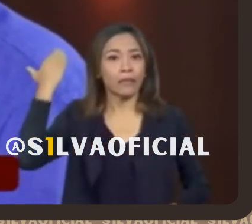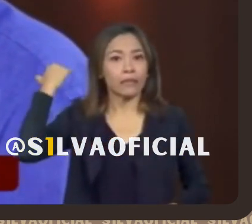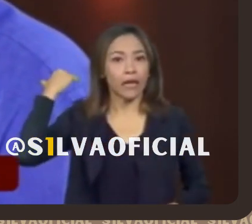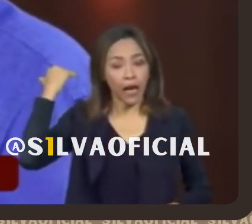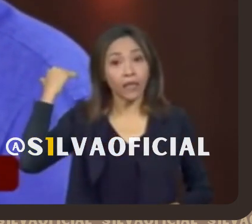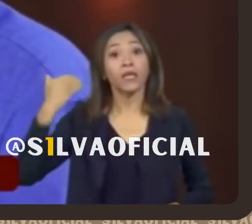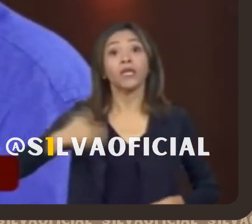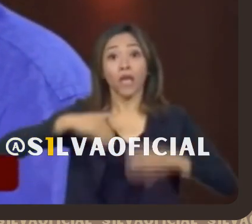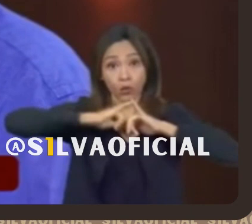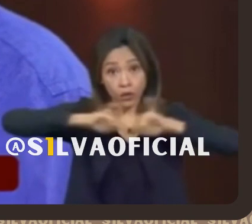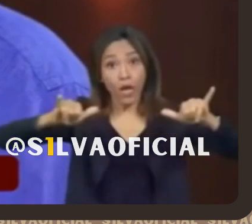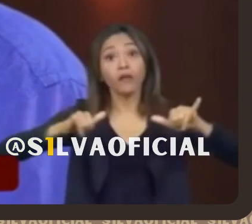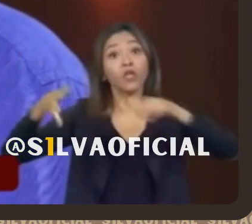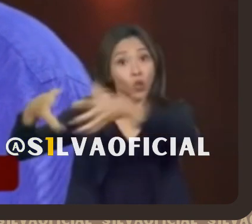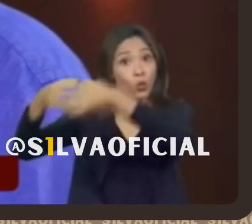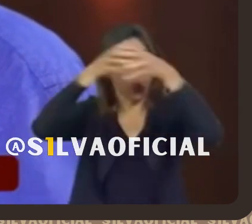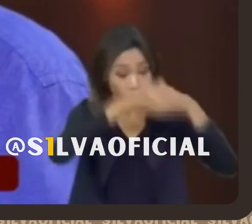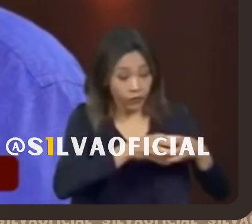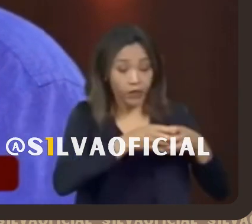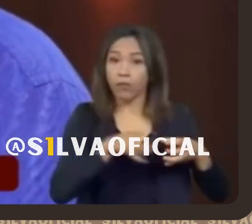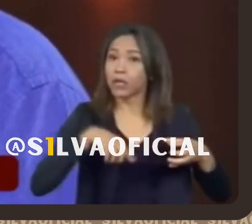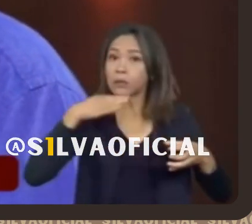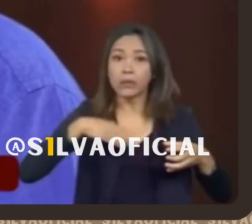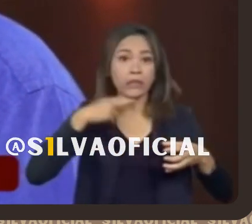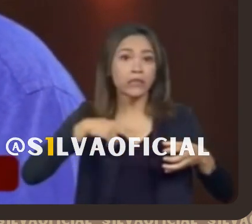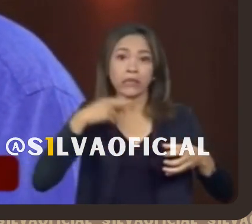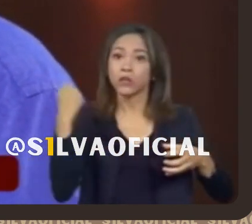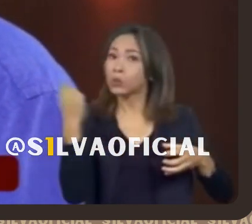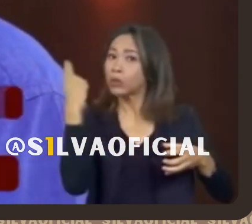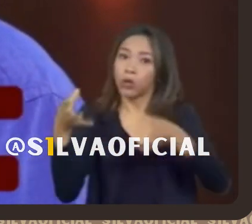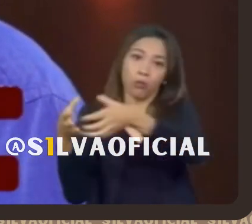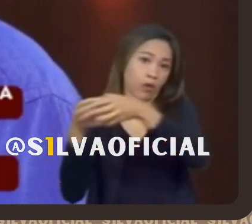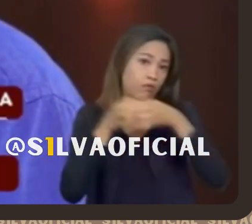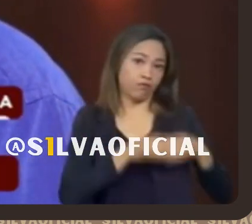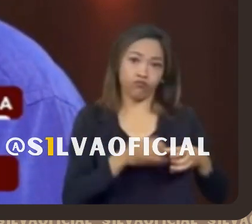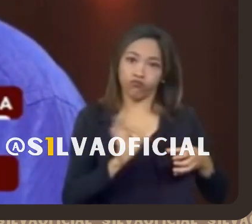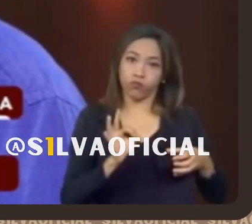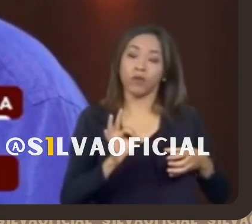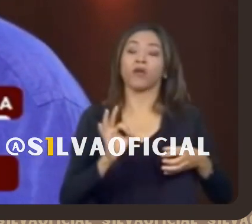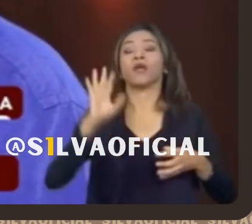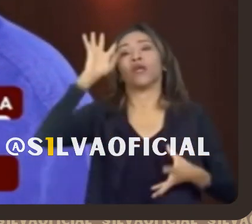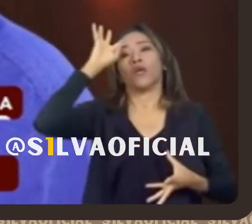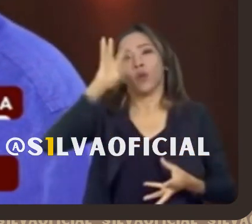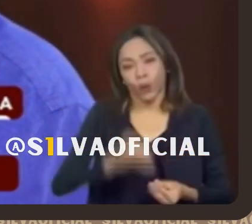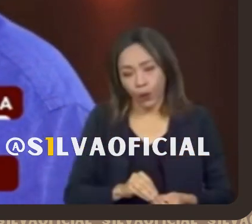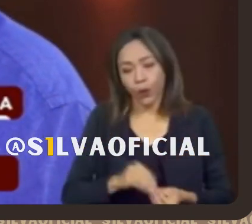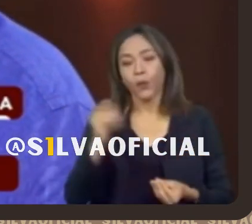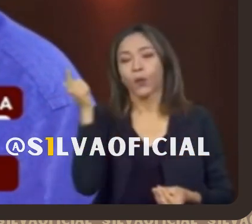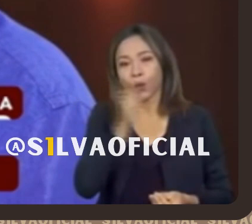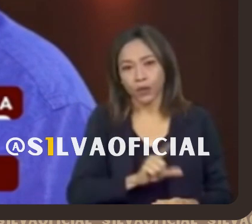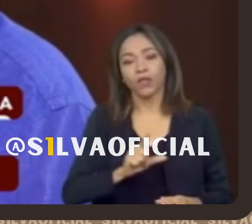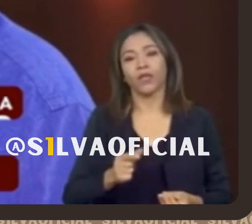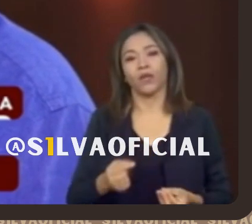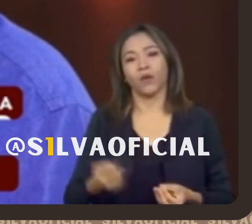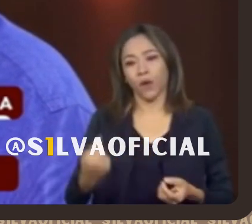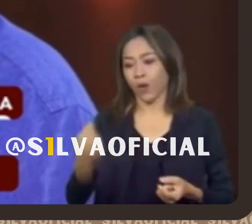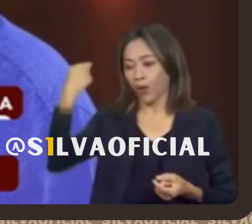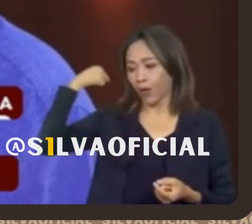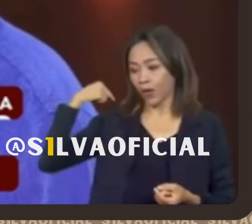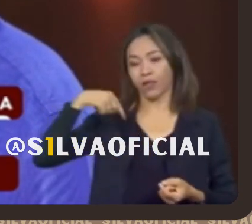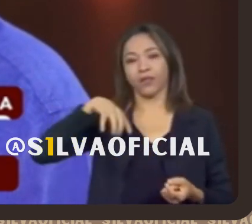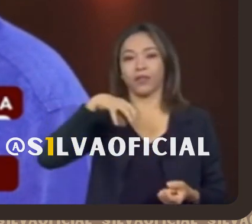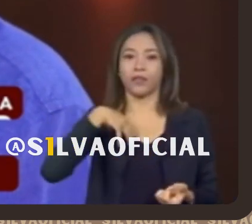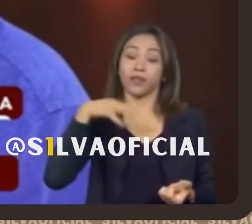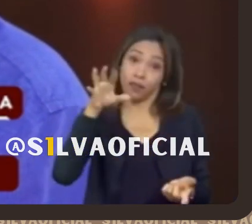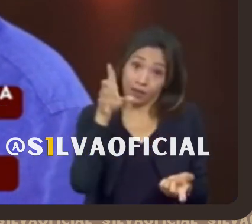sair não saíram aí Finalmente eles conseguiram sair nesse final de semana e a chegada dele foi uma coisa